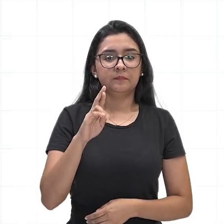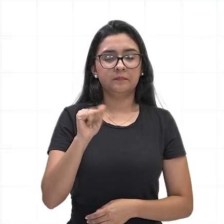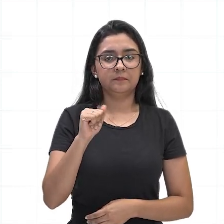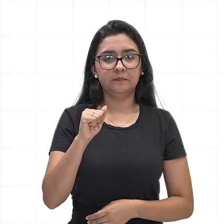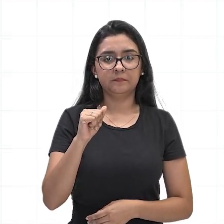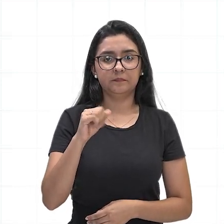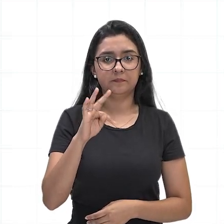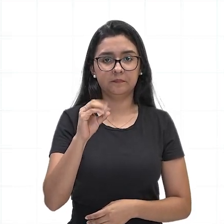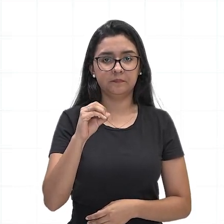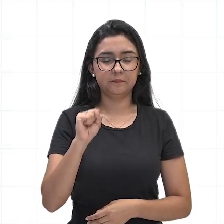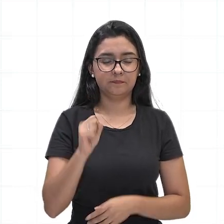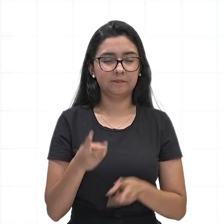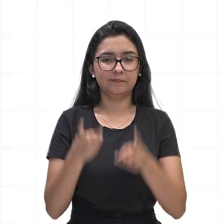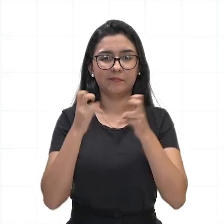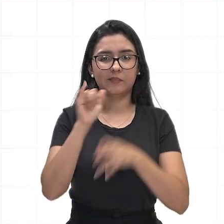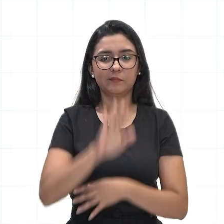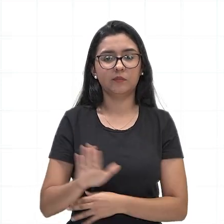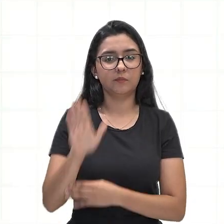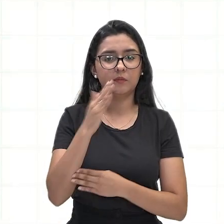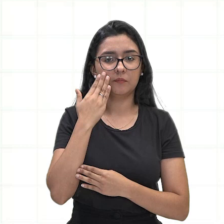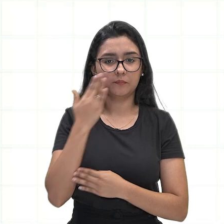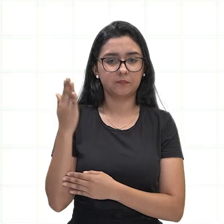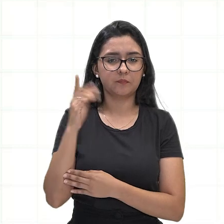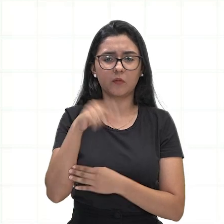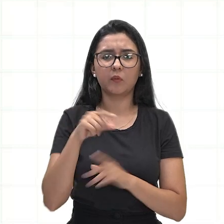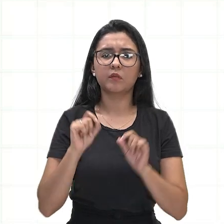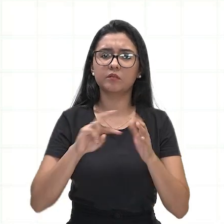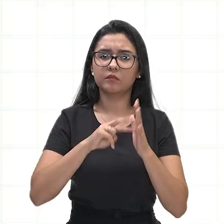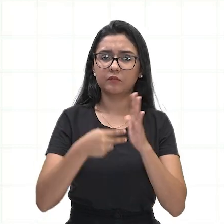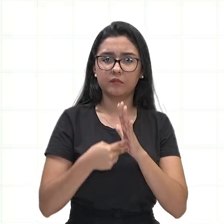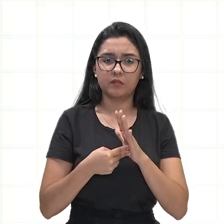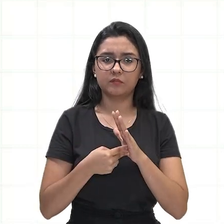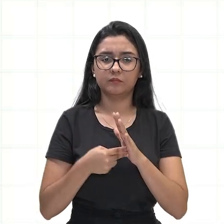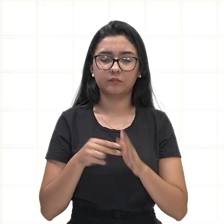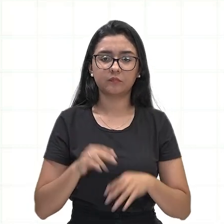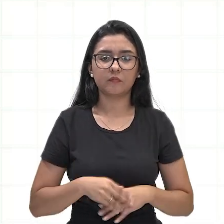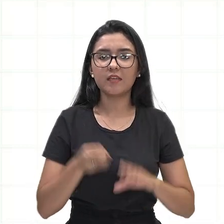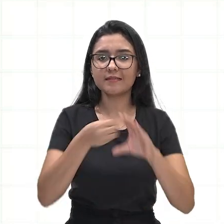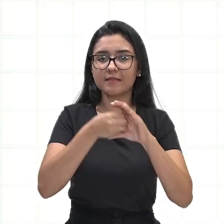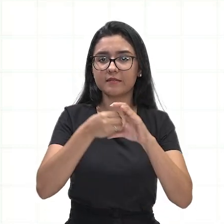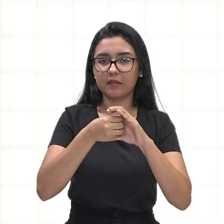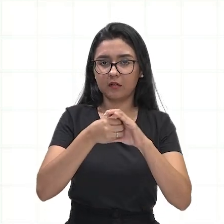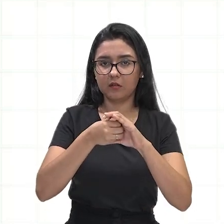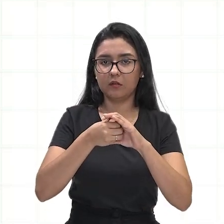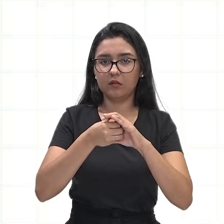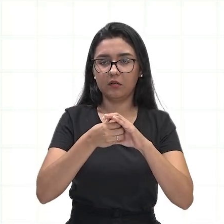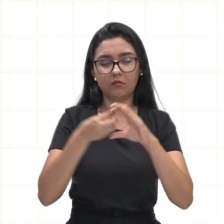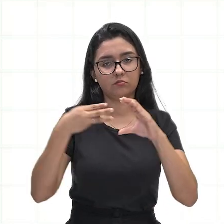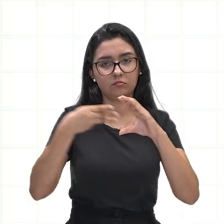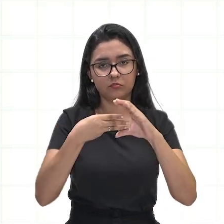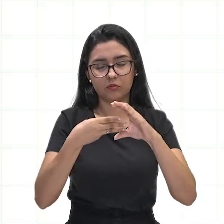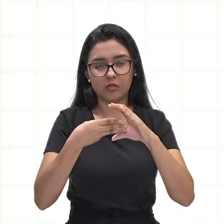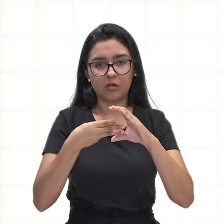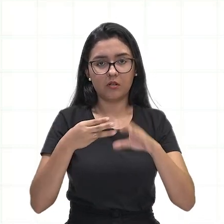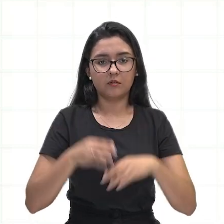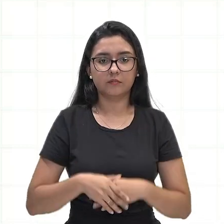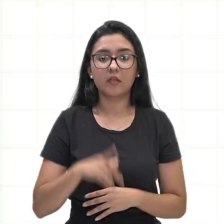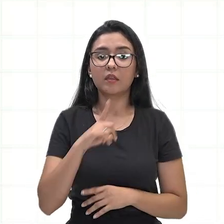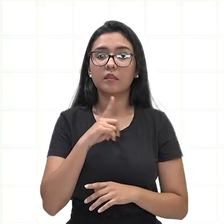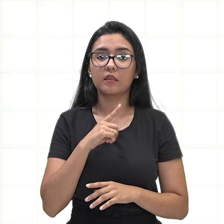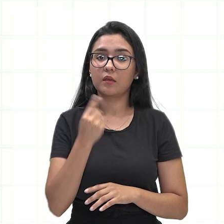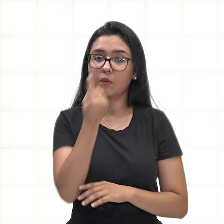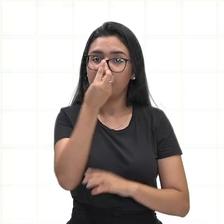substâncias urticantes. Você observa aí na imagem, o que seriam esses quinidoblastos? Bom, ele tem aí uma